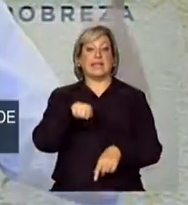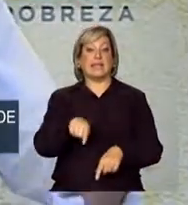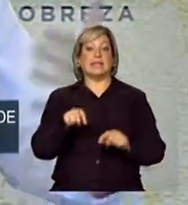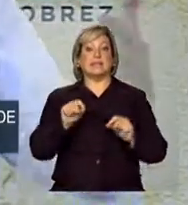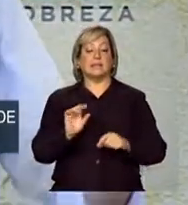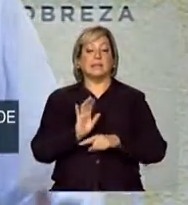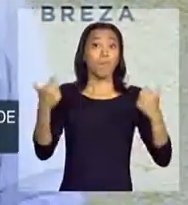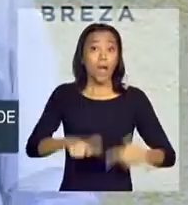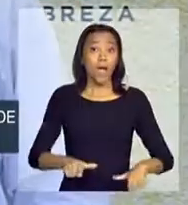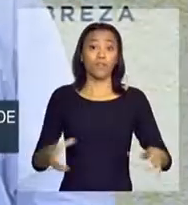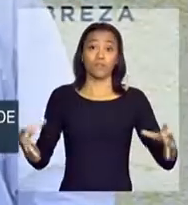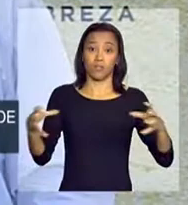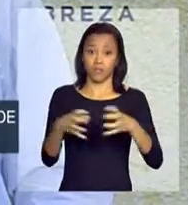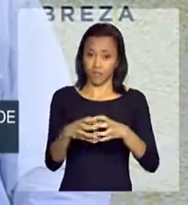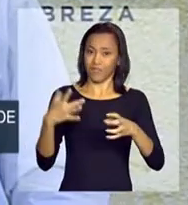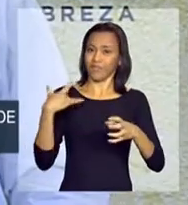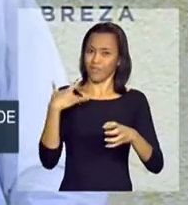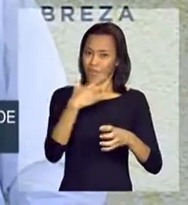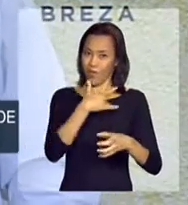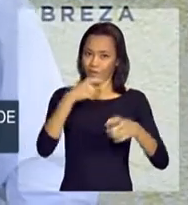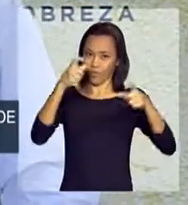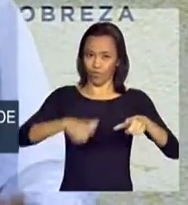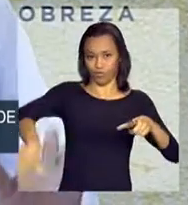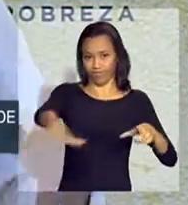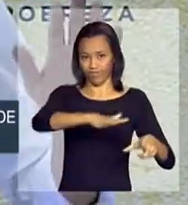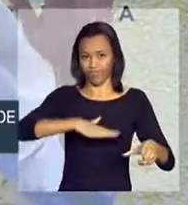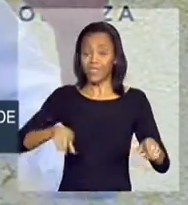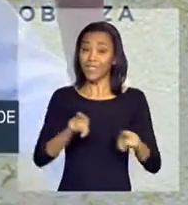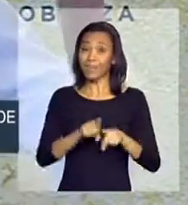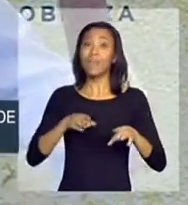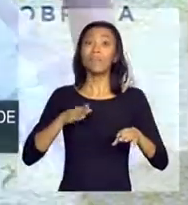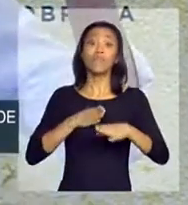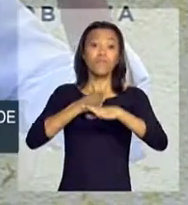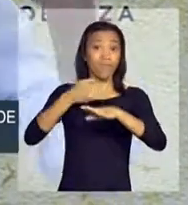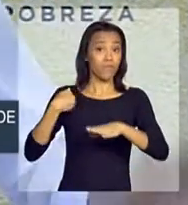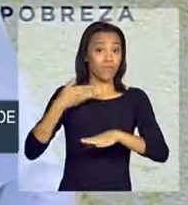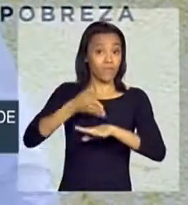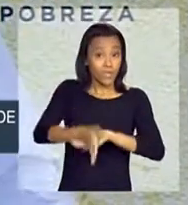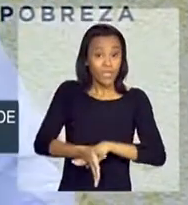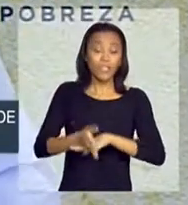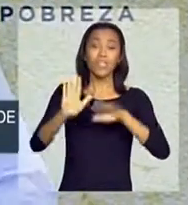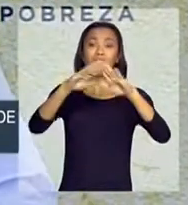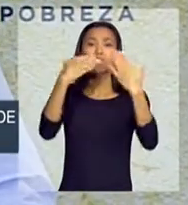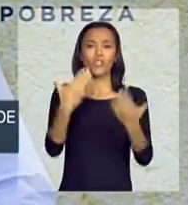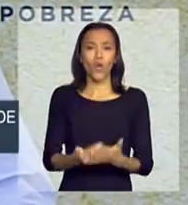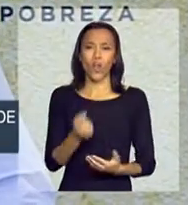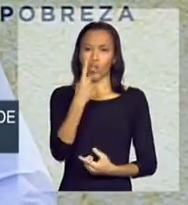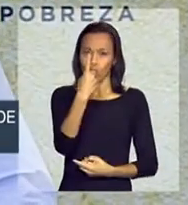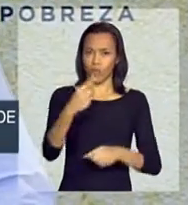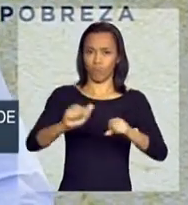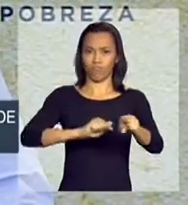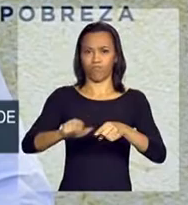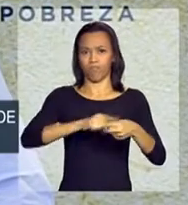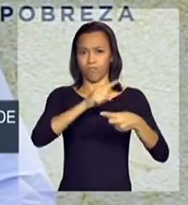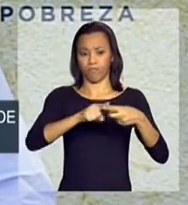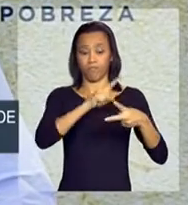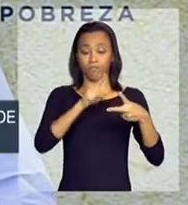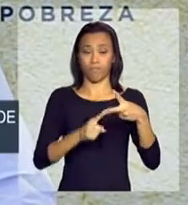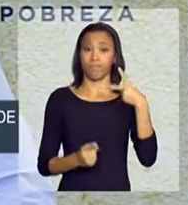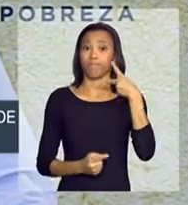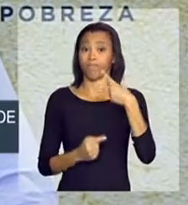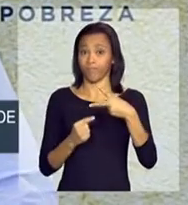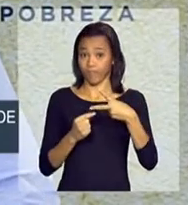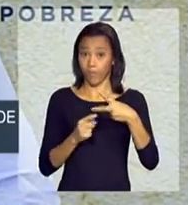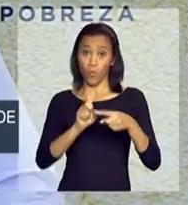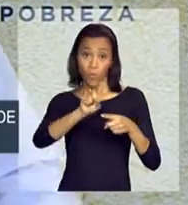ocupar cada vez mais um espaço da saúde no bairro e vim para escola para fazer dois tipos de ações dois tipos de